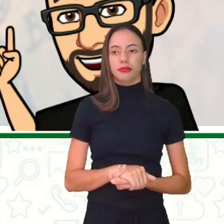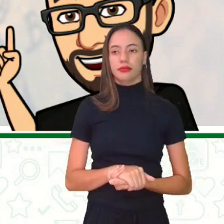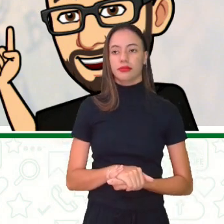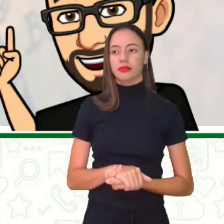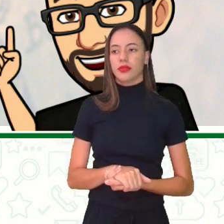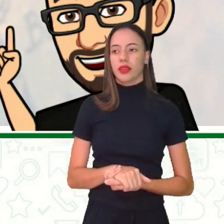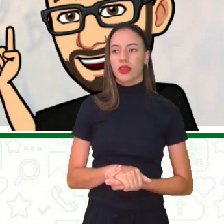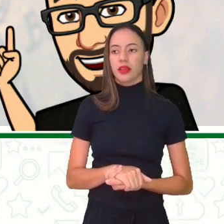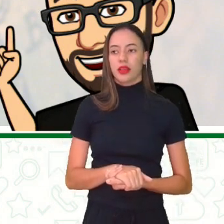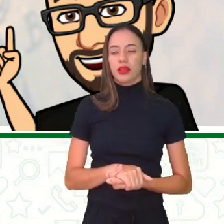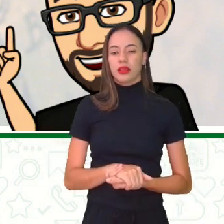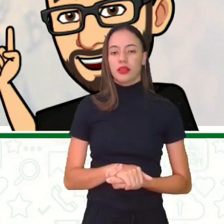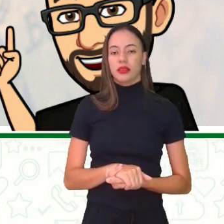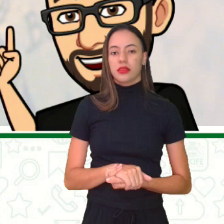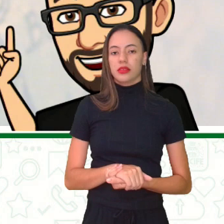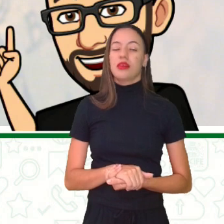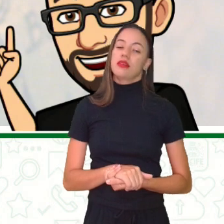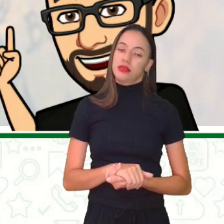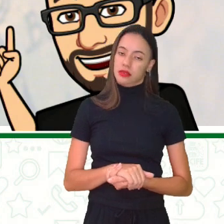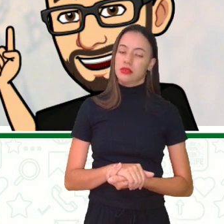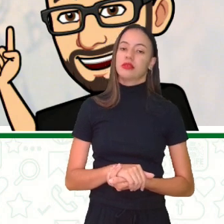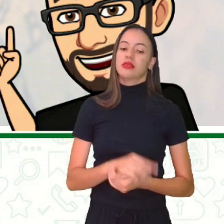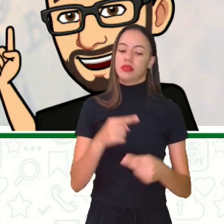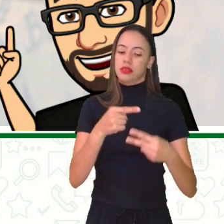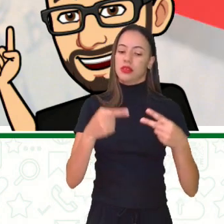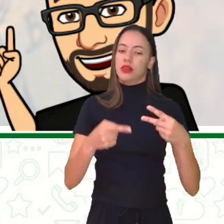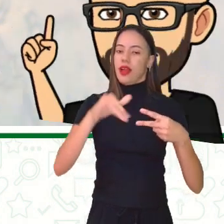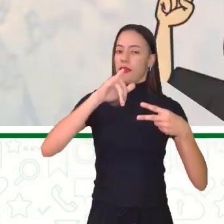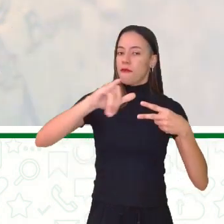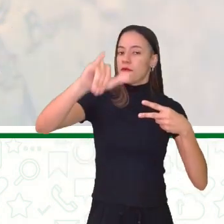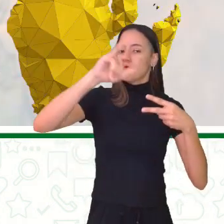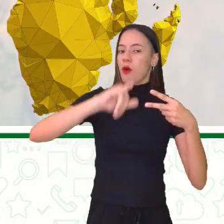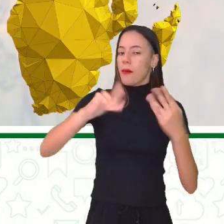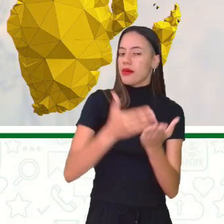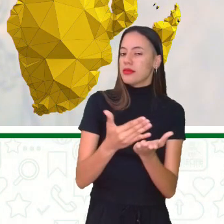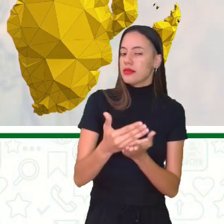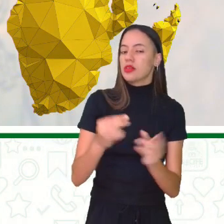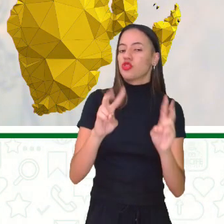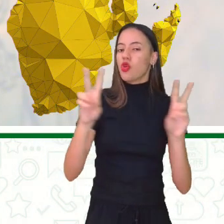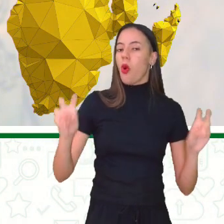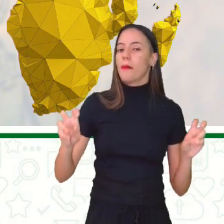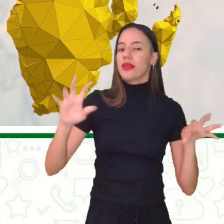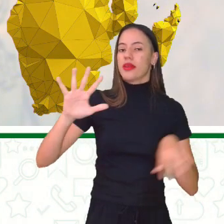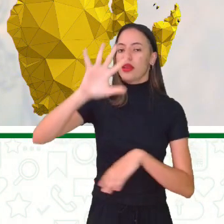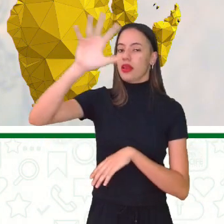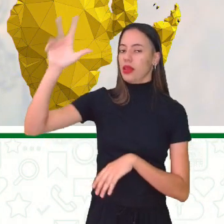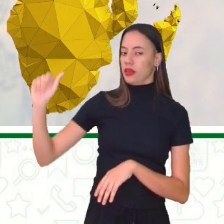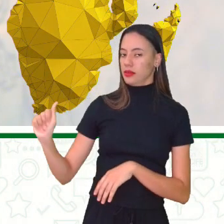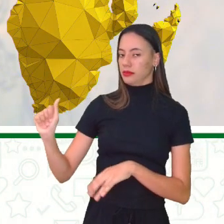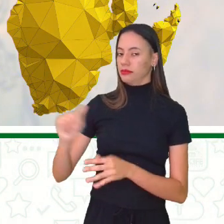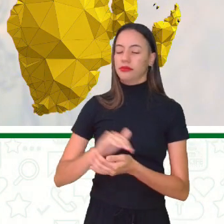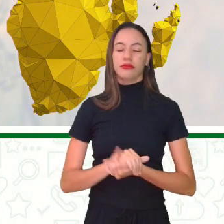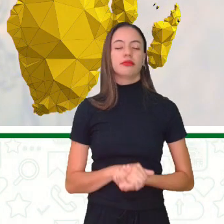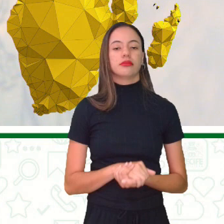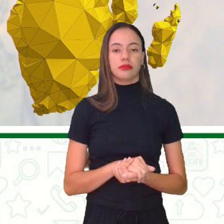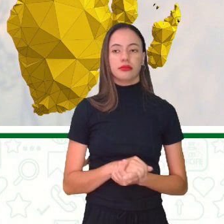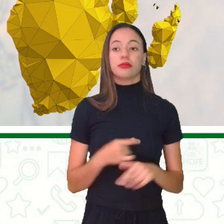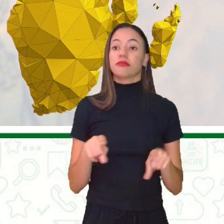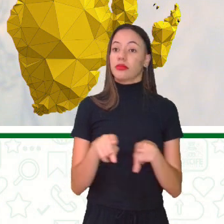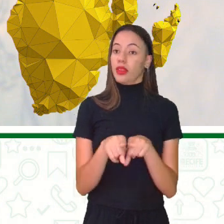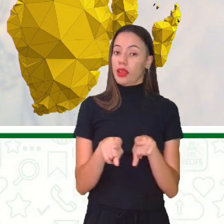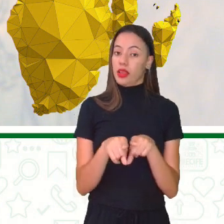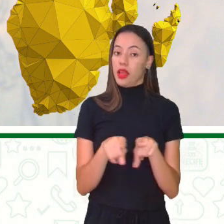aí algumas informações iniciais sobre o continente africano. Outra coisa que a gente tem